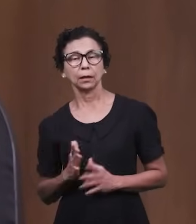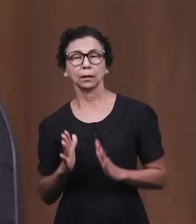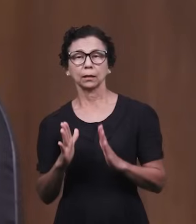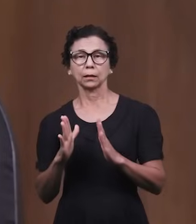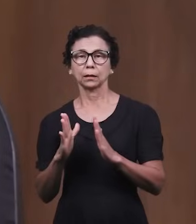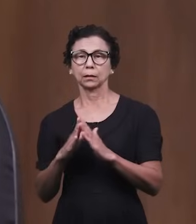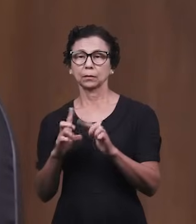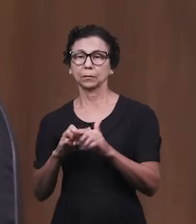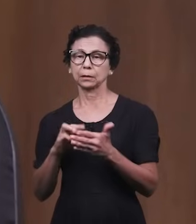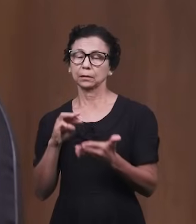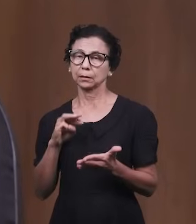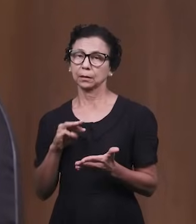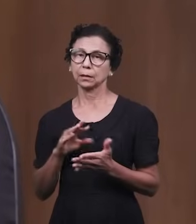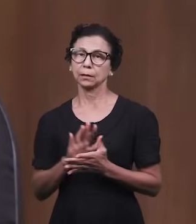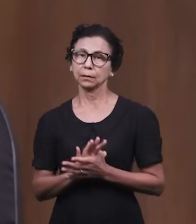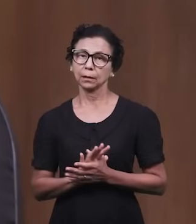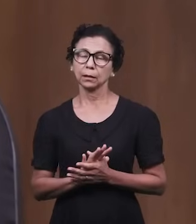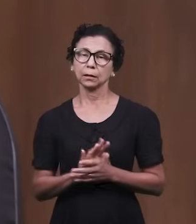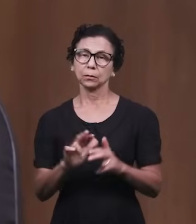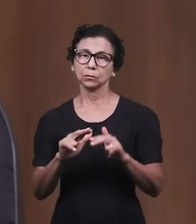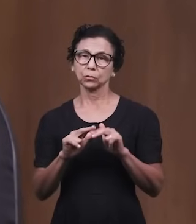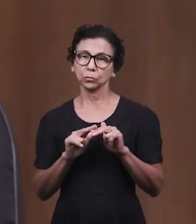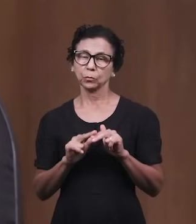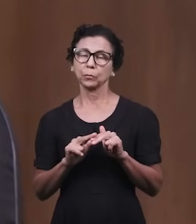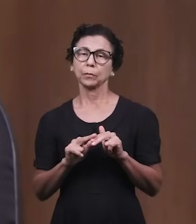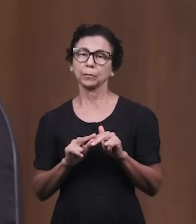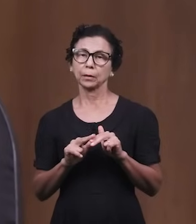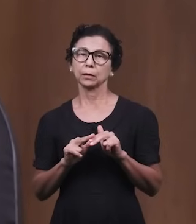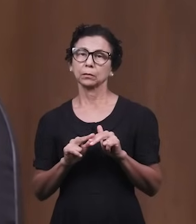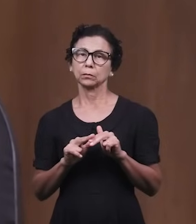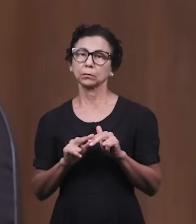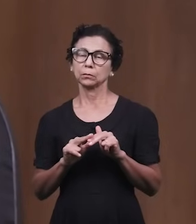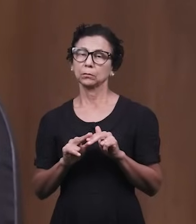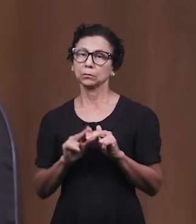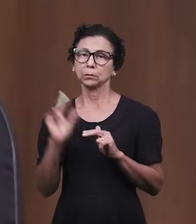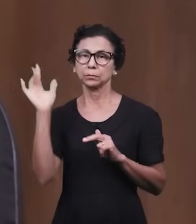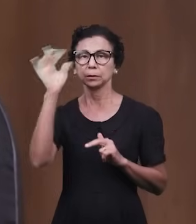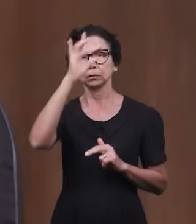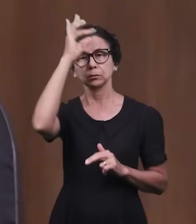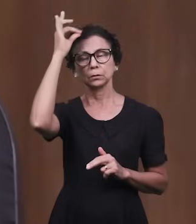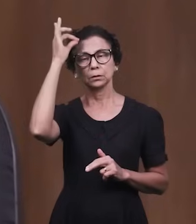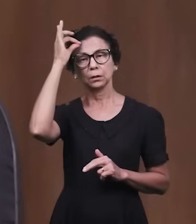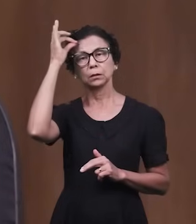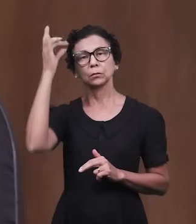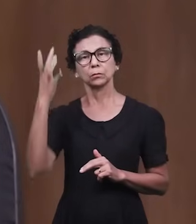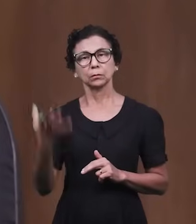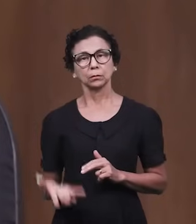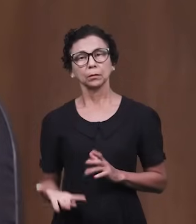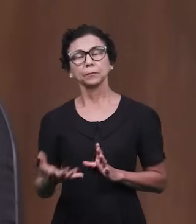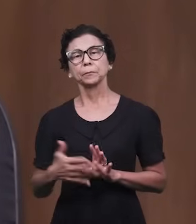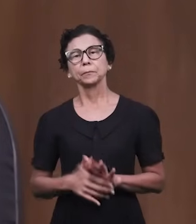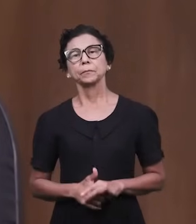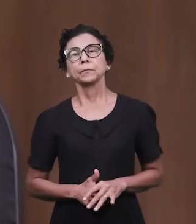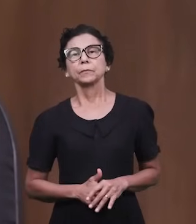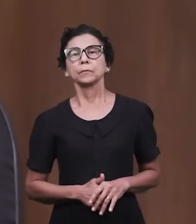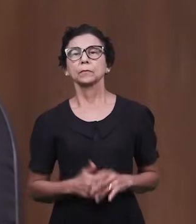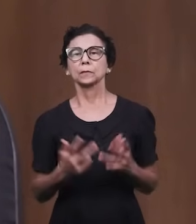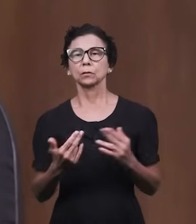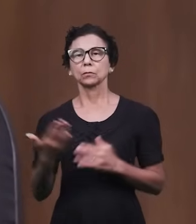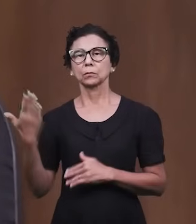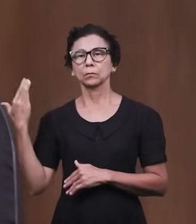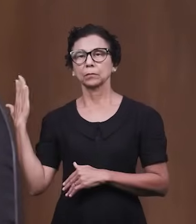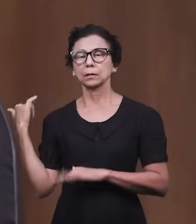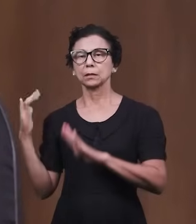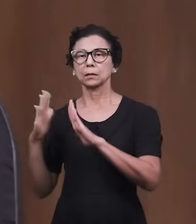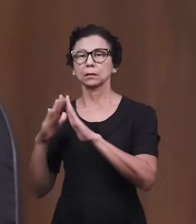nessa direção. Então todos nós nos submetemos àquilo como a igreja primitiva se